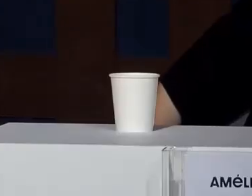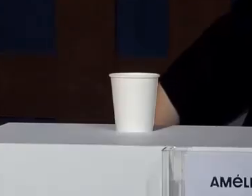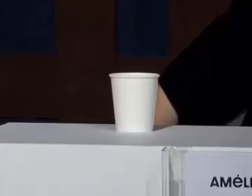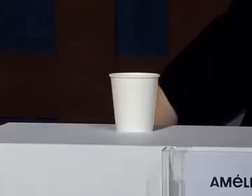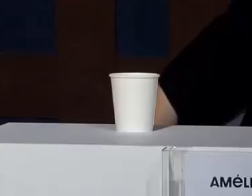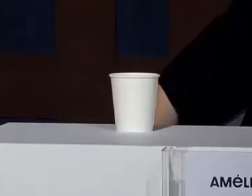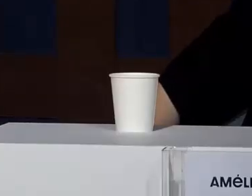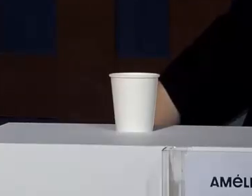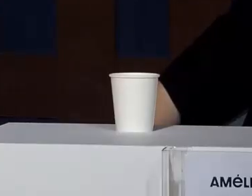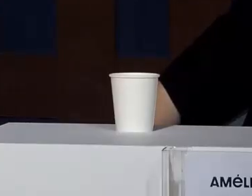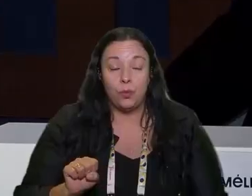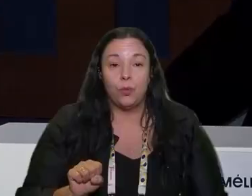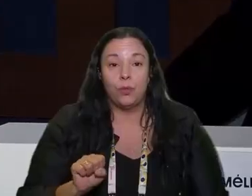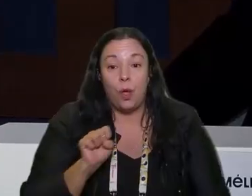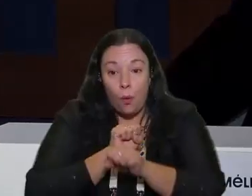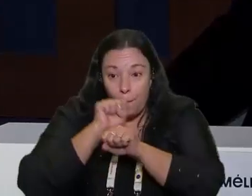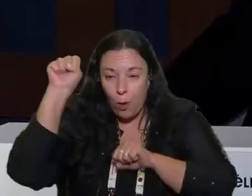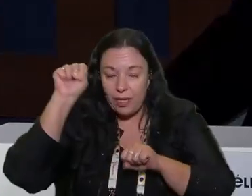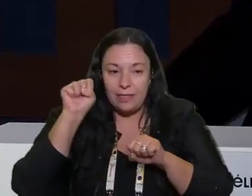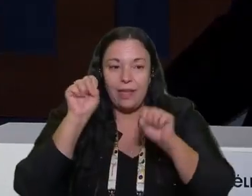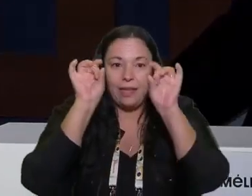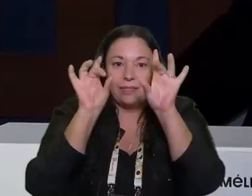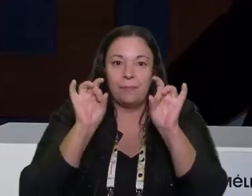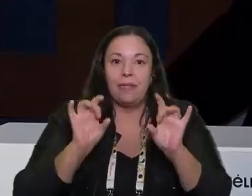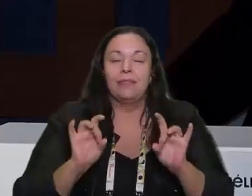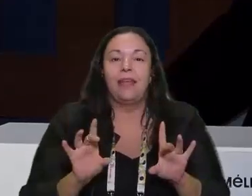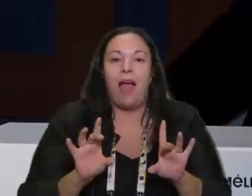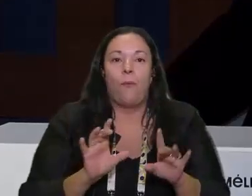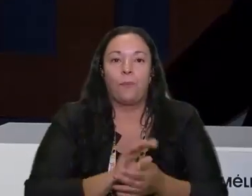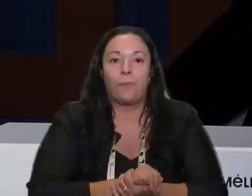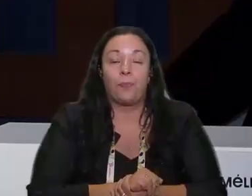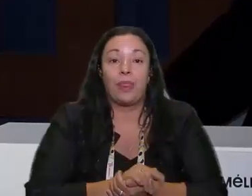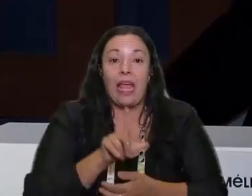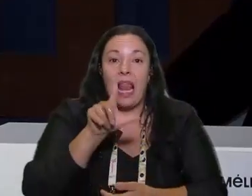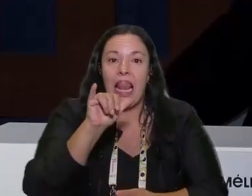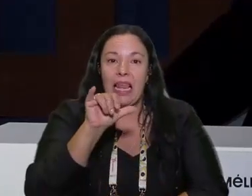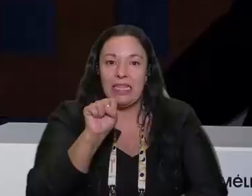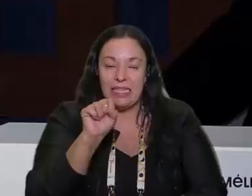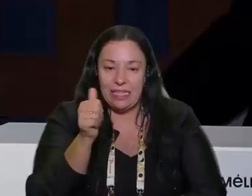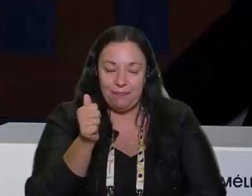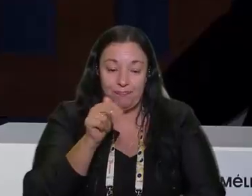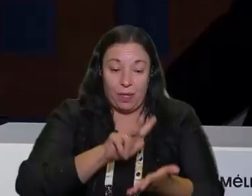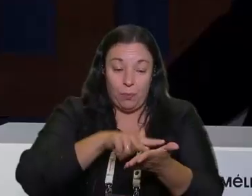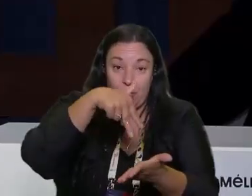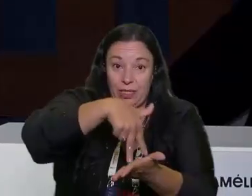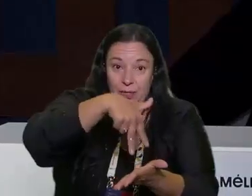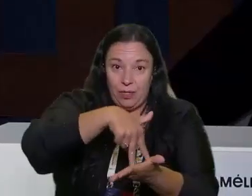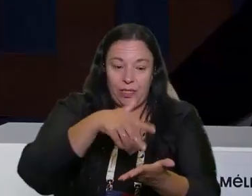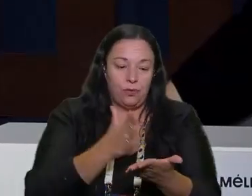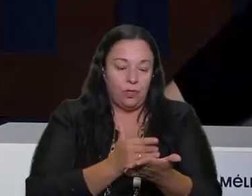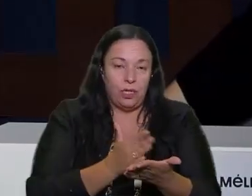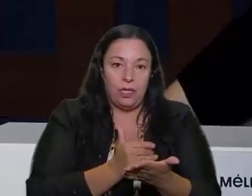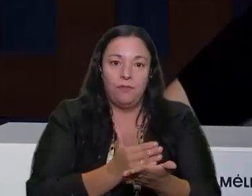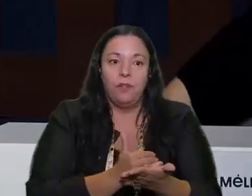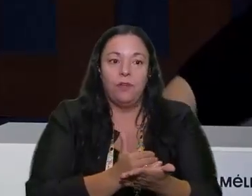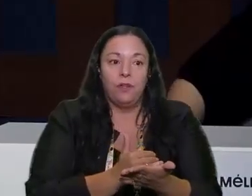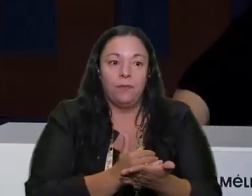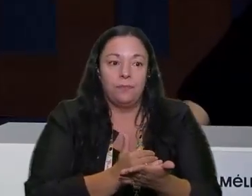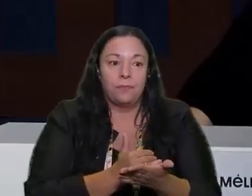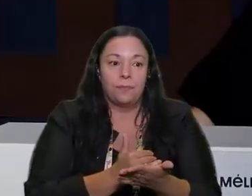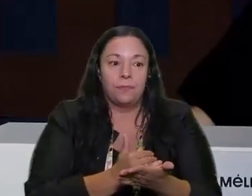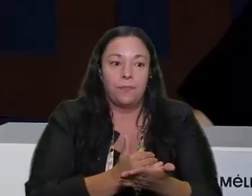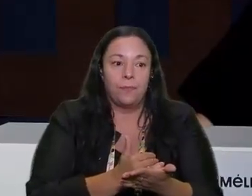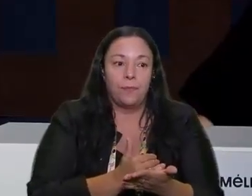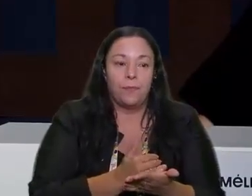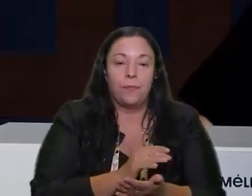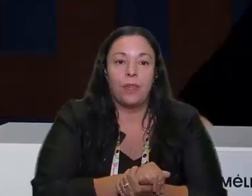sul, as pessoas com poderes especiais. A Lisa, que é a protagonista do livro, ela veio do norte e, quando ela fez 6 anos, ela foi identificada como